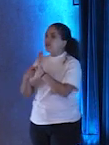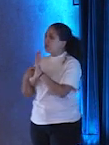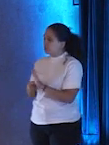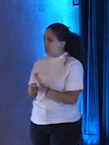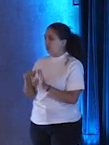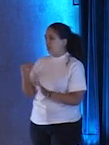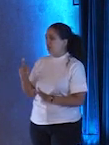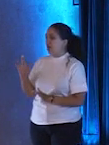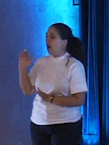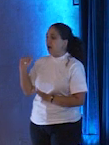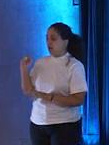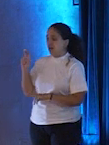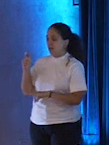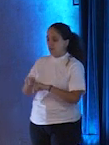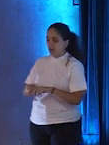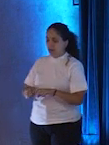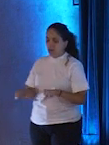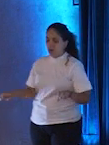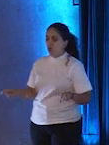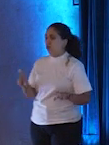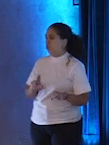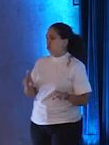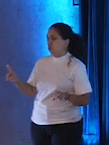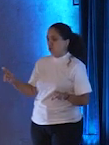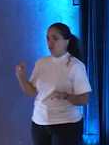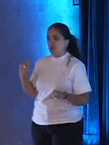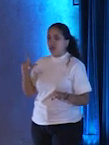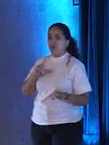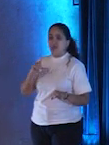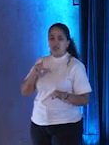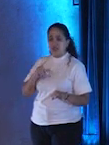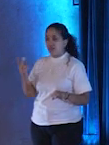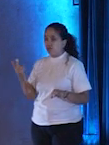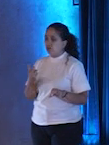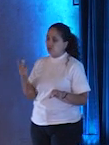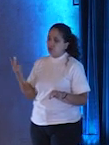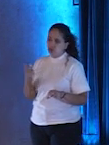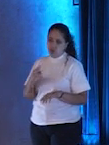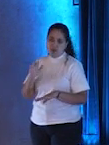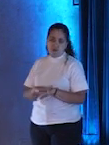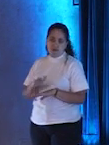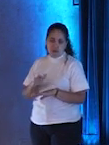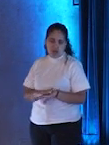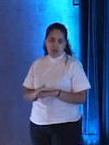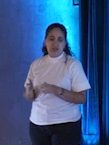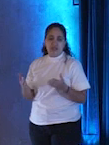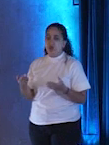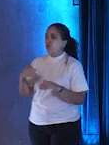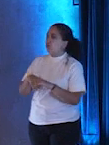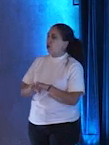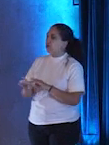a arca-banco, que, como o próprio nome denuncia, possui igualmente essa dupla função, nesse caso, o